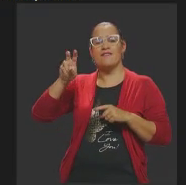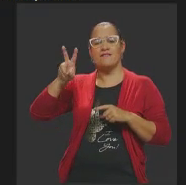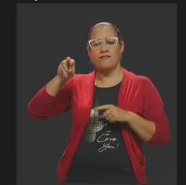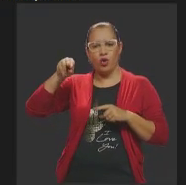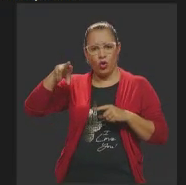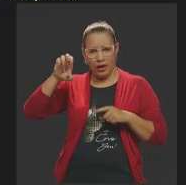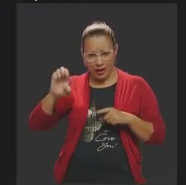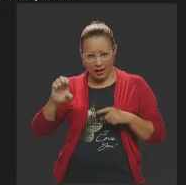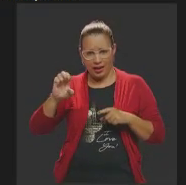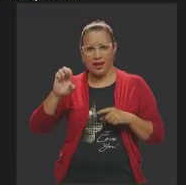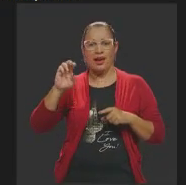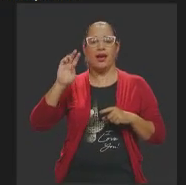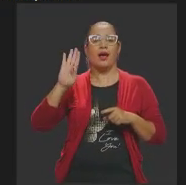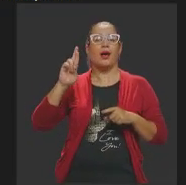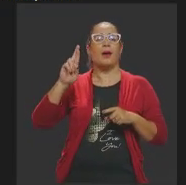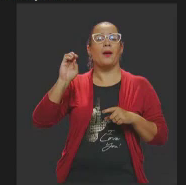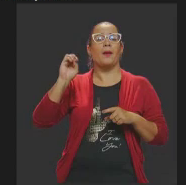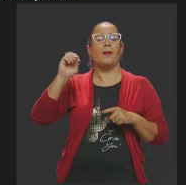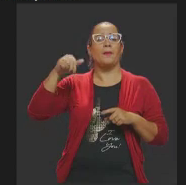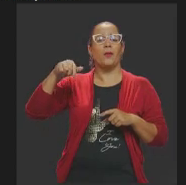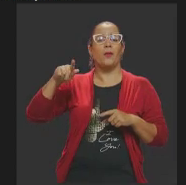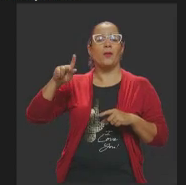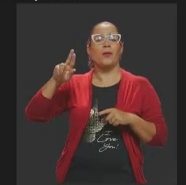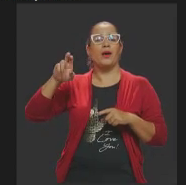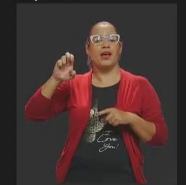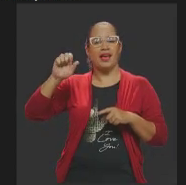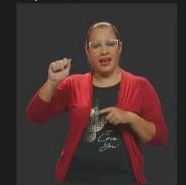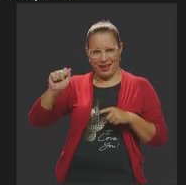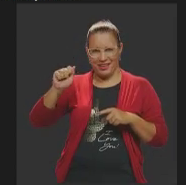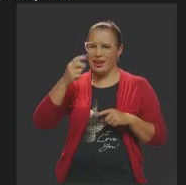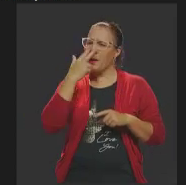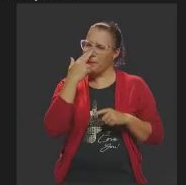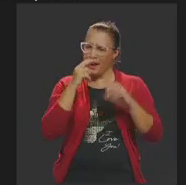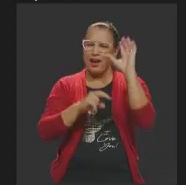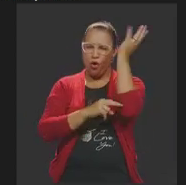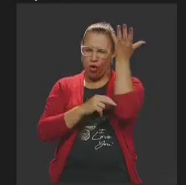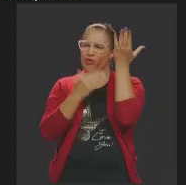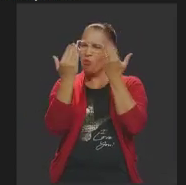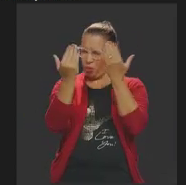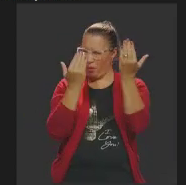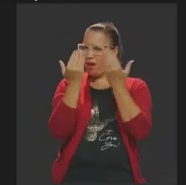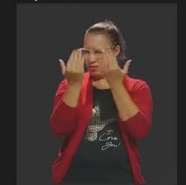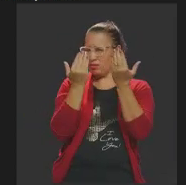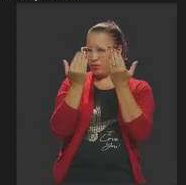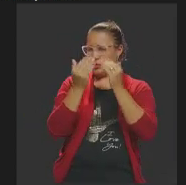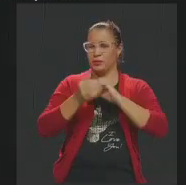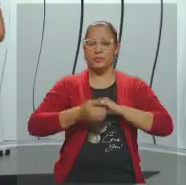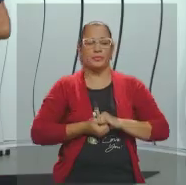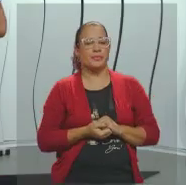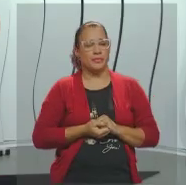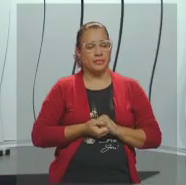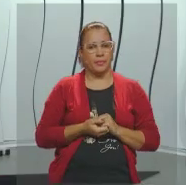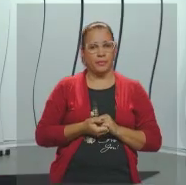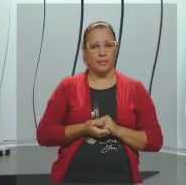brônquica. Você vê que tem até uma relação com a ideia de árvore que eu falei, por isso o nome.